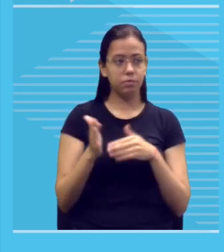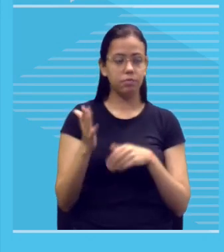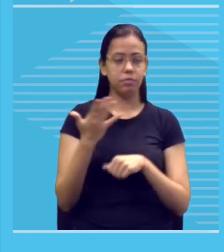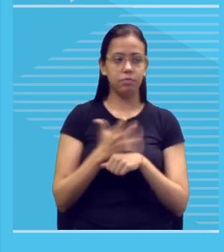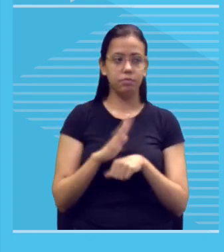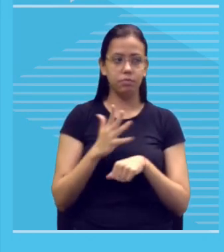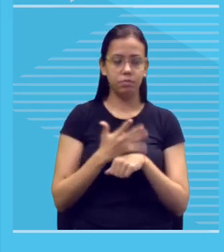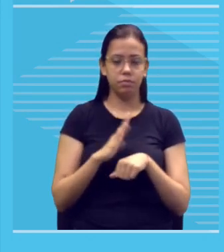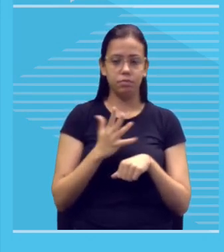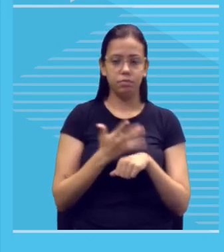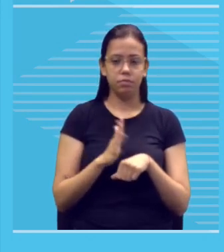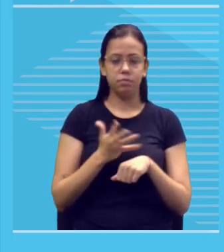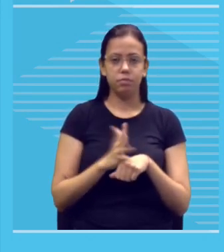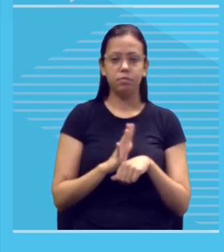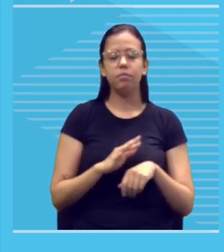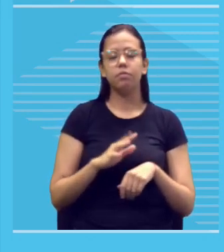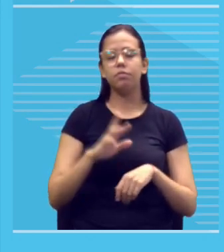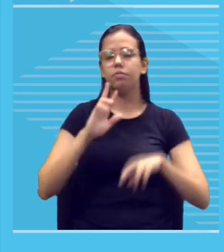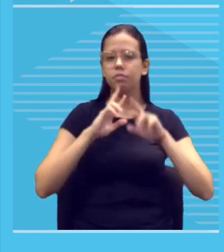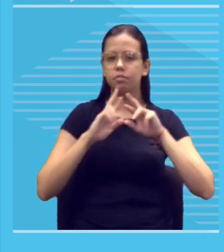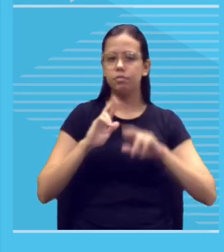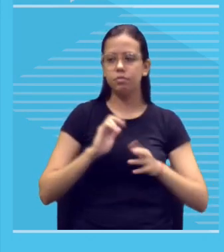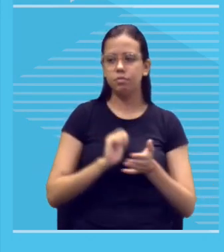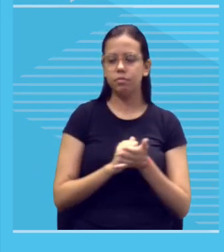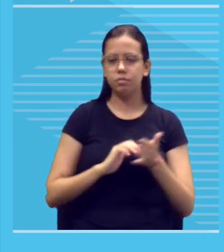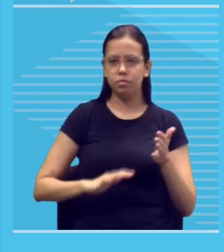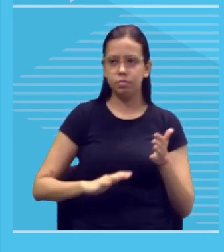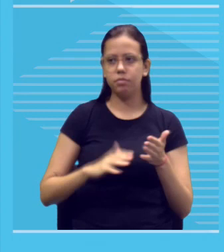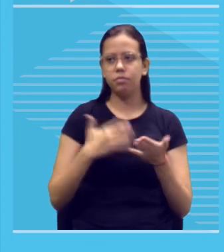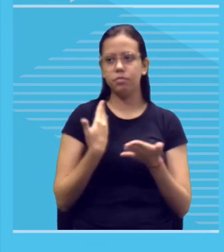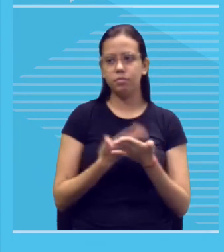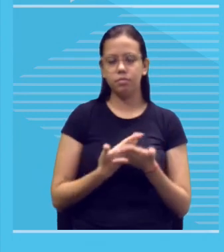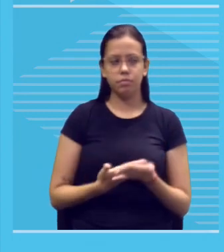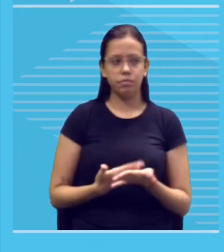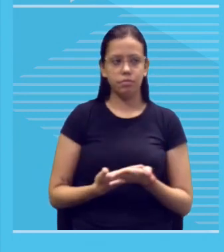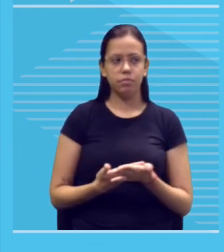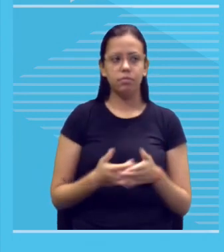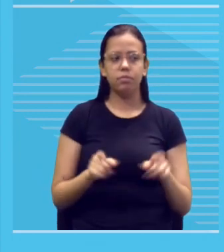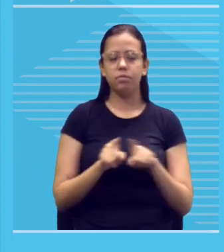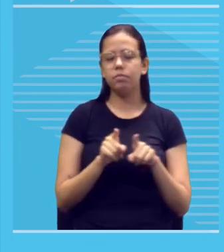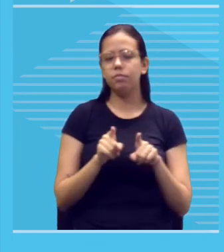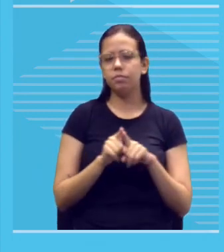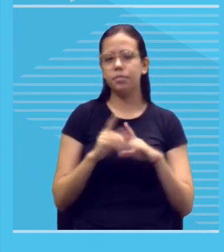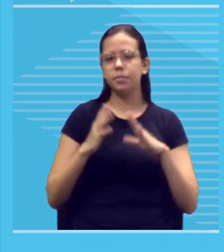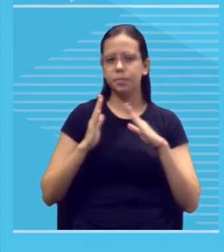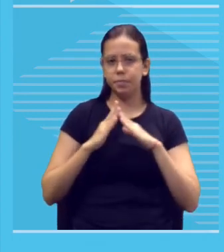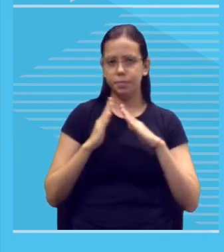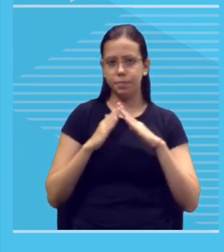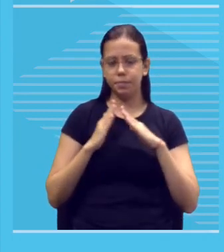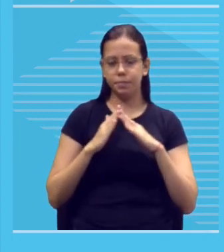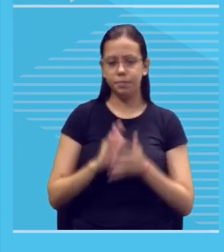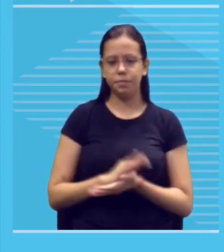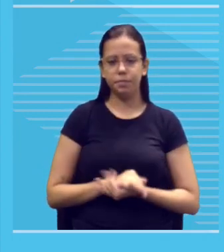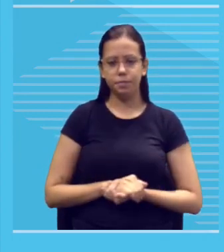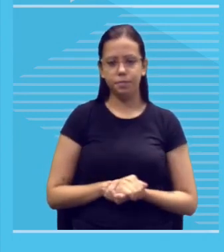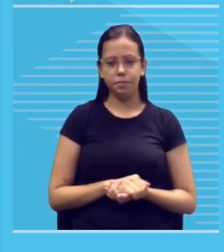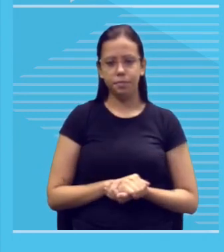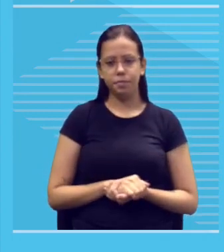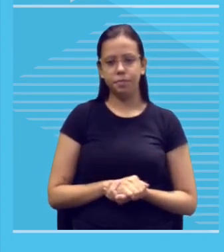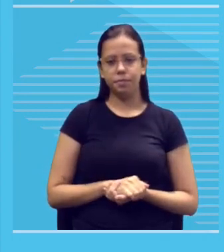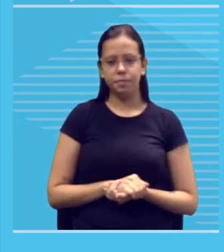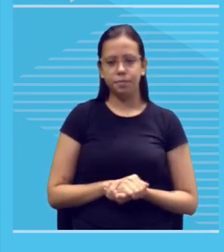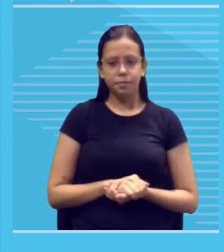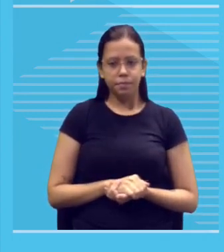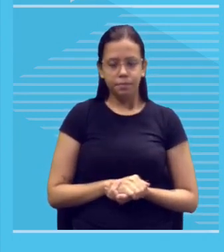com resolução de questões durante a aula e para casa né Beleza para casa